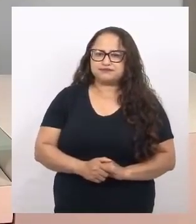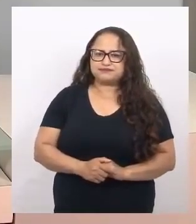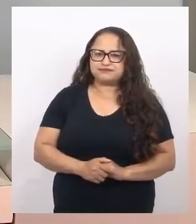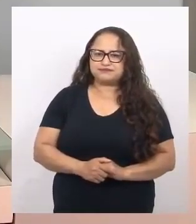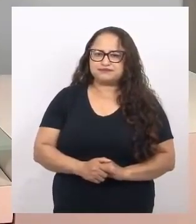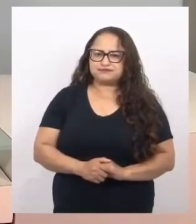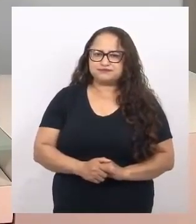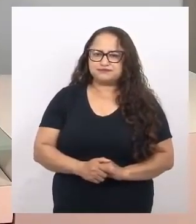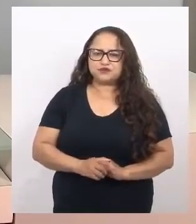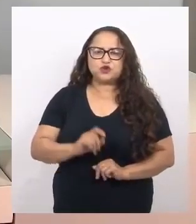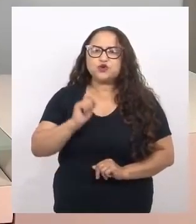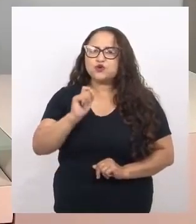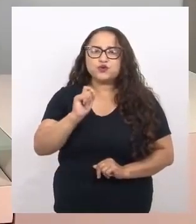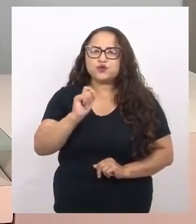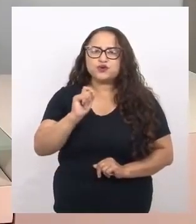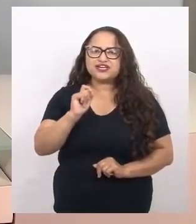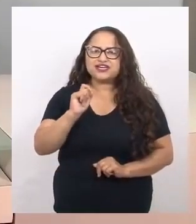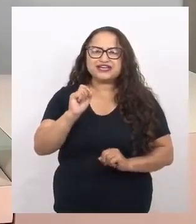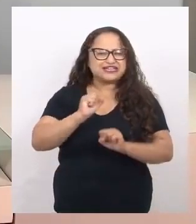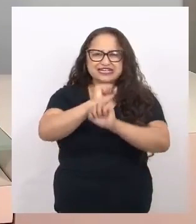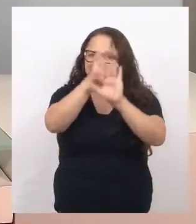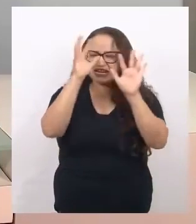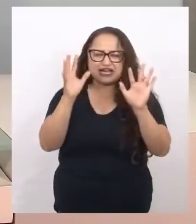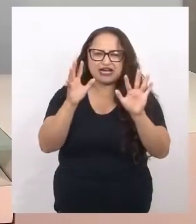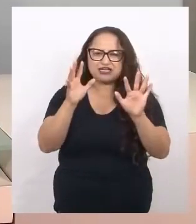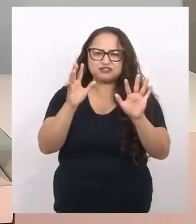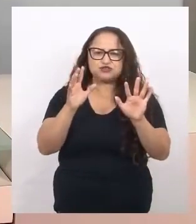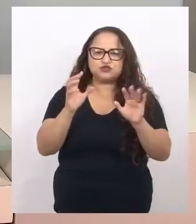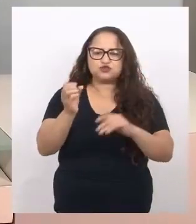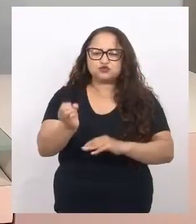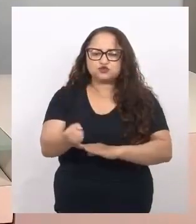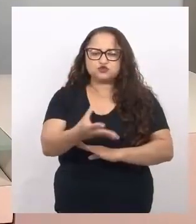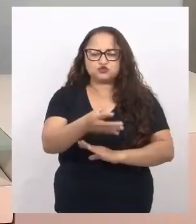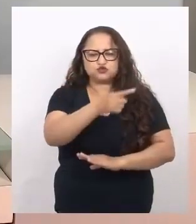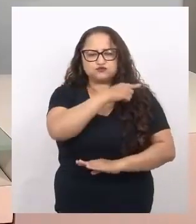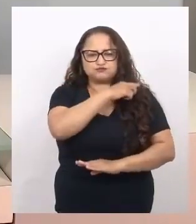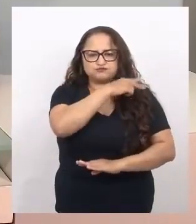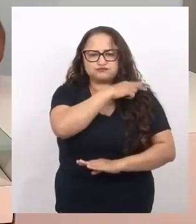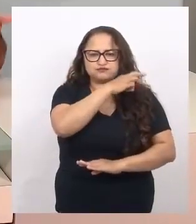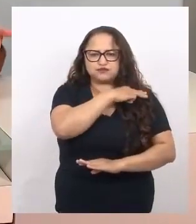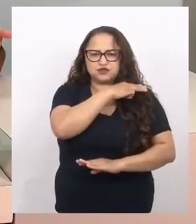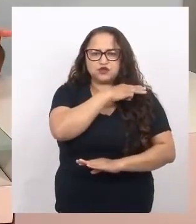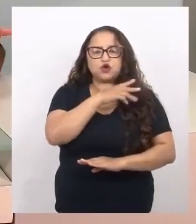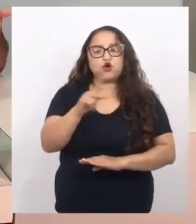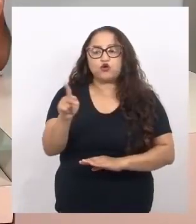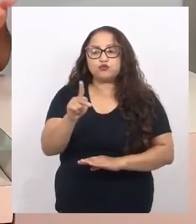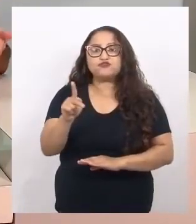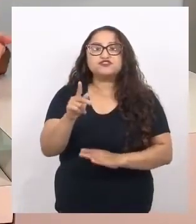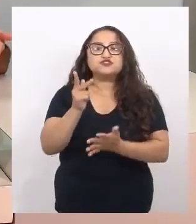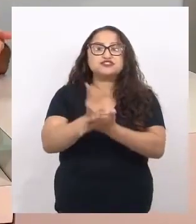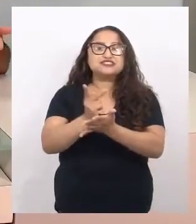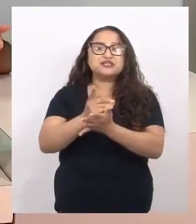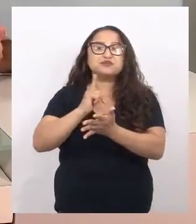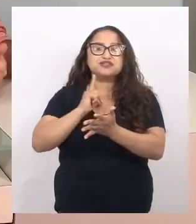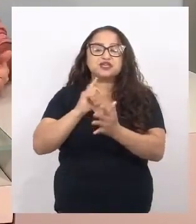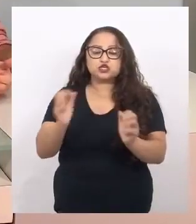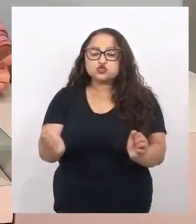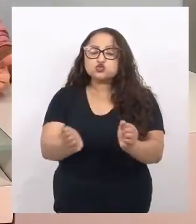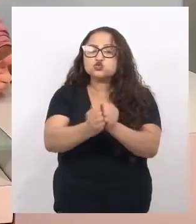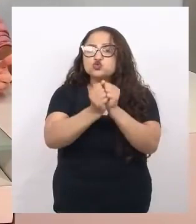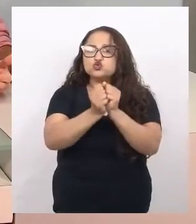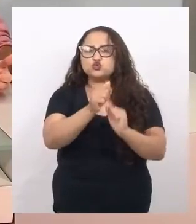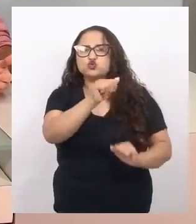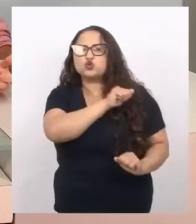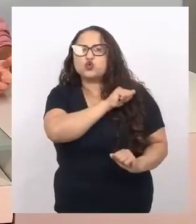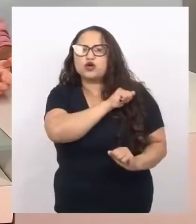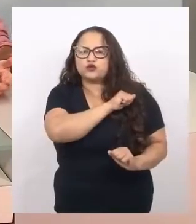toda a lógica do novo ensino médio foi construída para que o professor pudesse se aprofundar com os estudantes